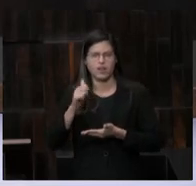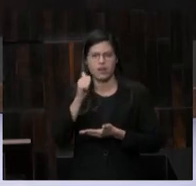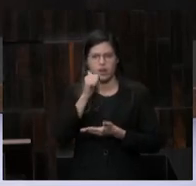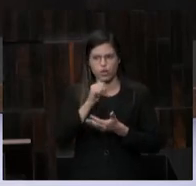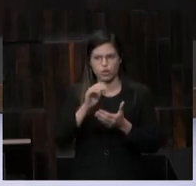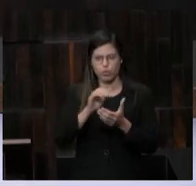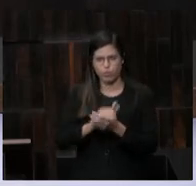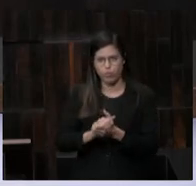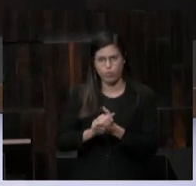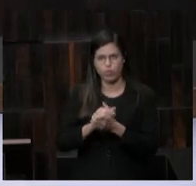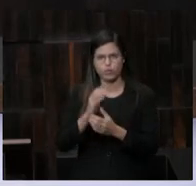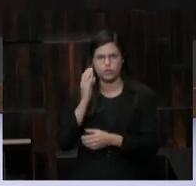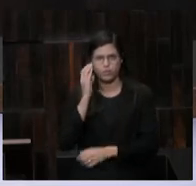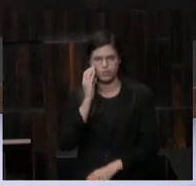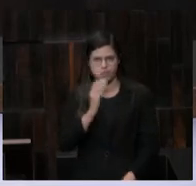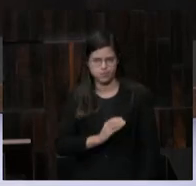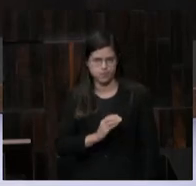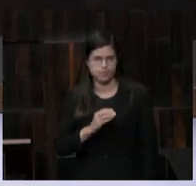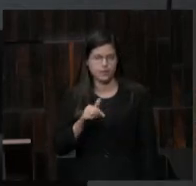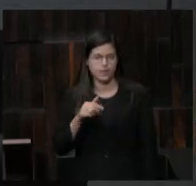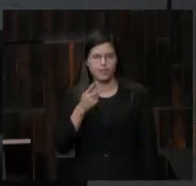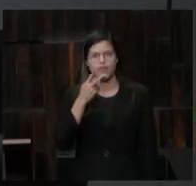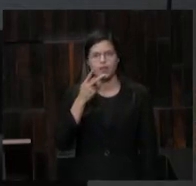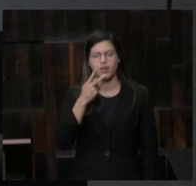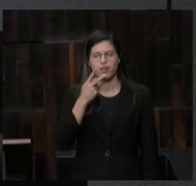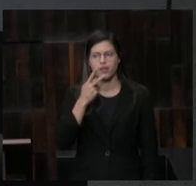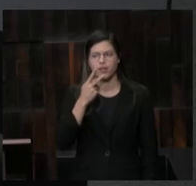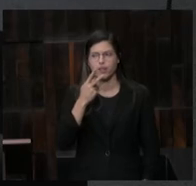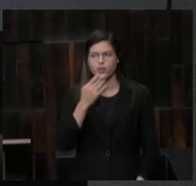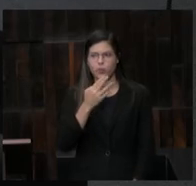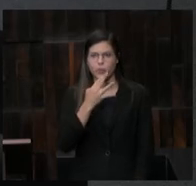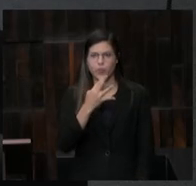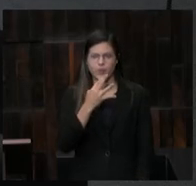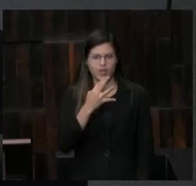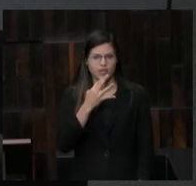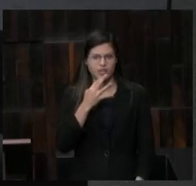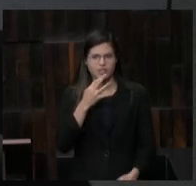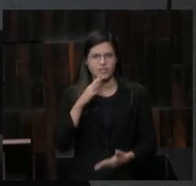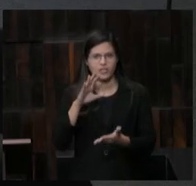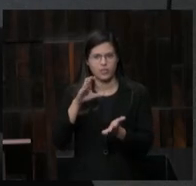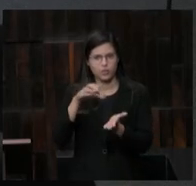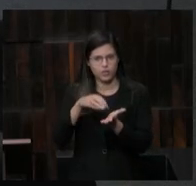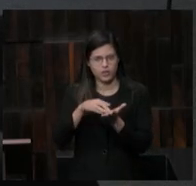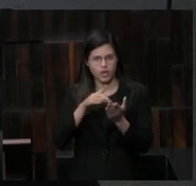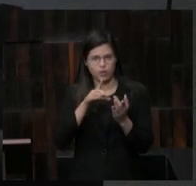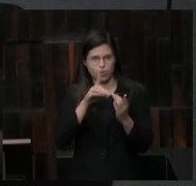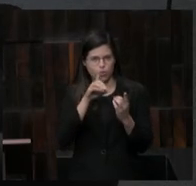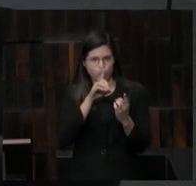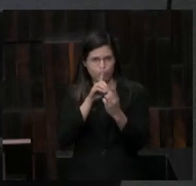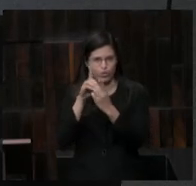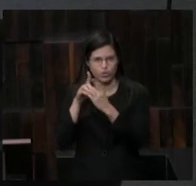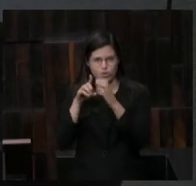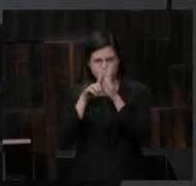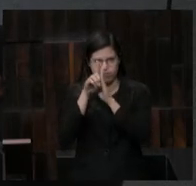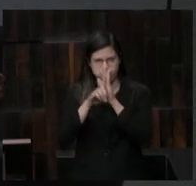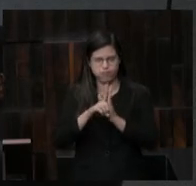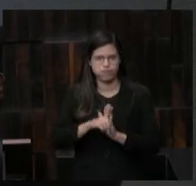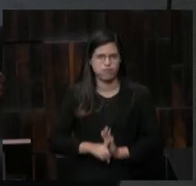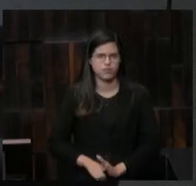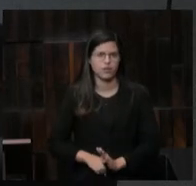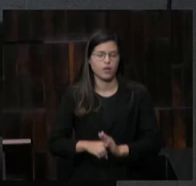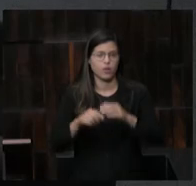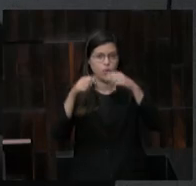dama, dizer que eu estive conhecendo o Centro Diagnóstico do Autismo